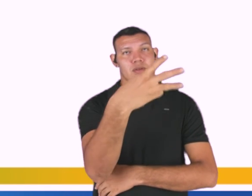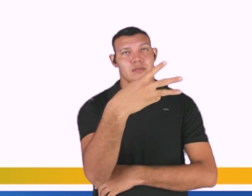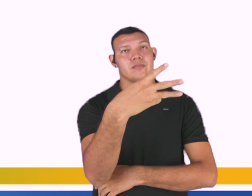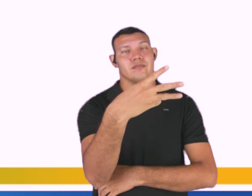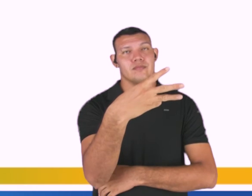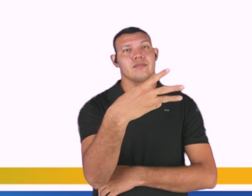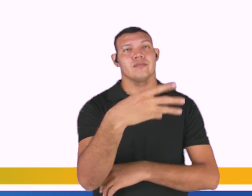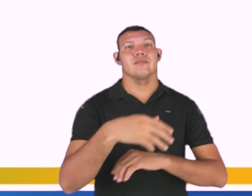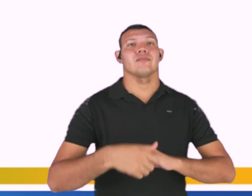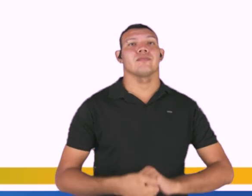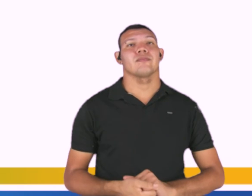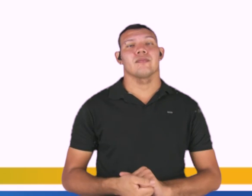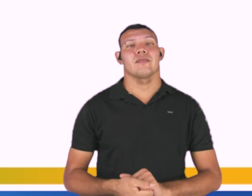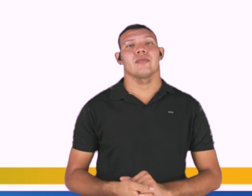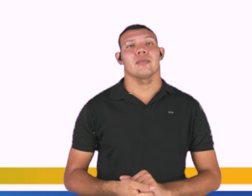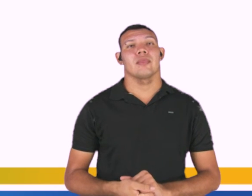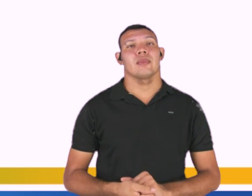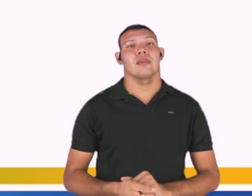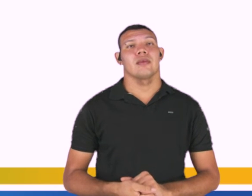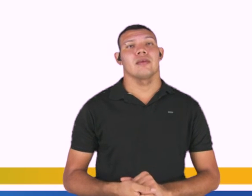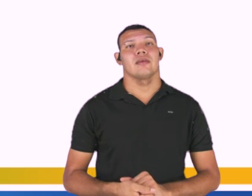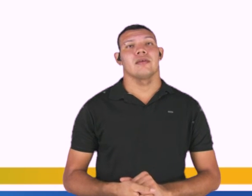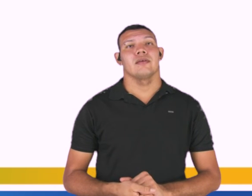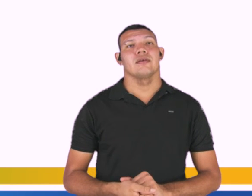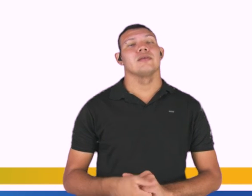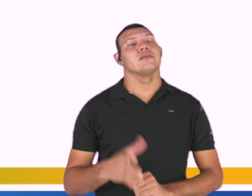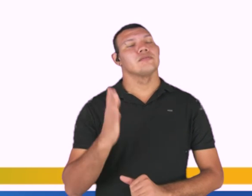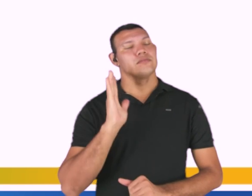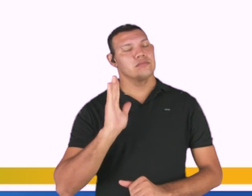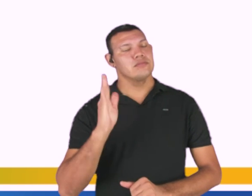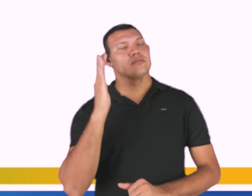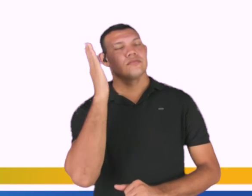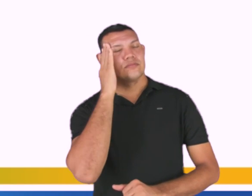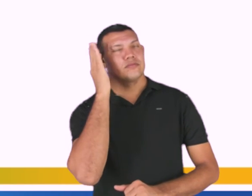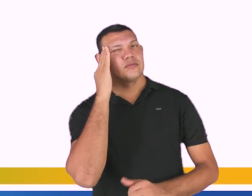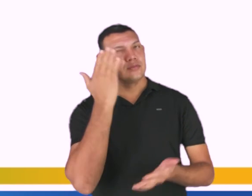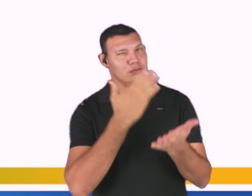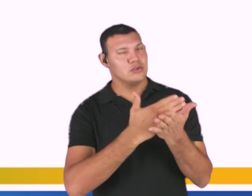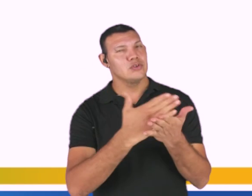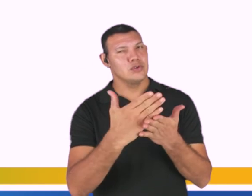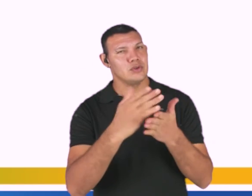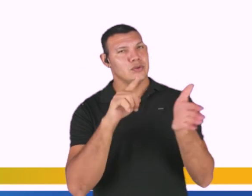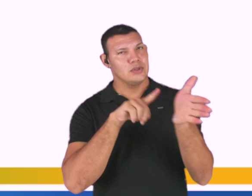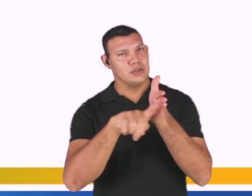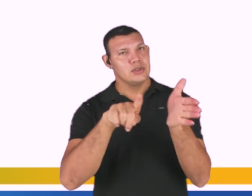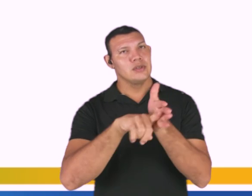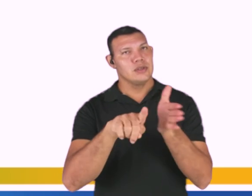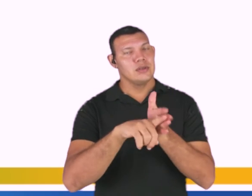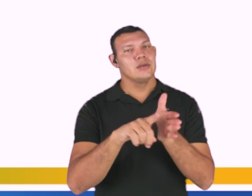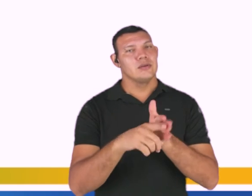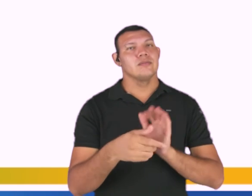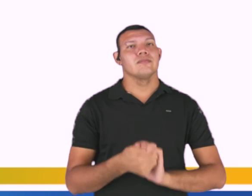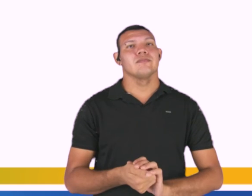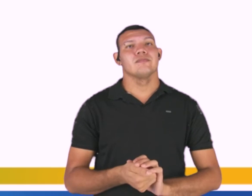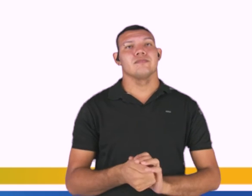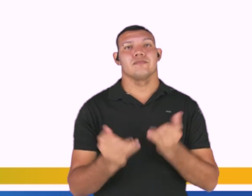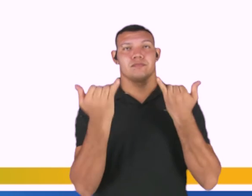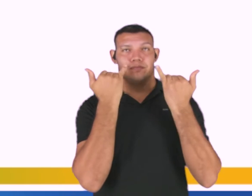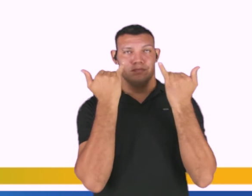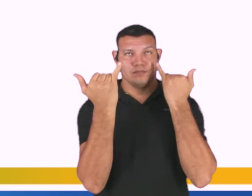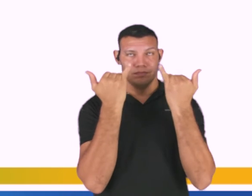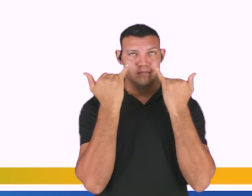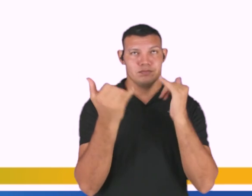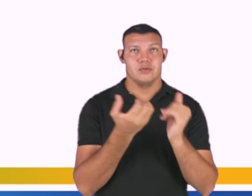E nós já tínhamos uma raiz que ele deu no enunciado. Então, nesse caso,